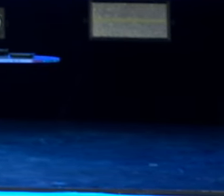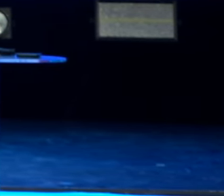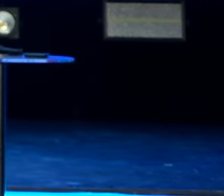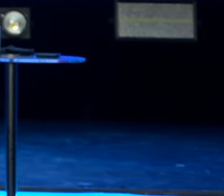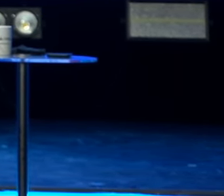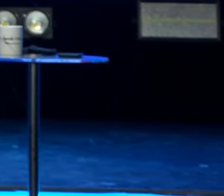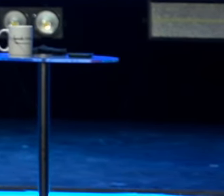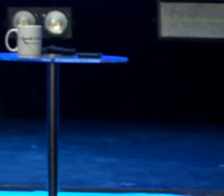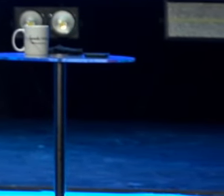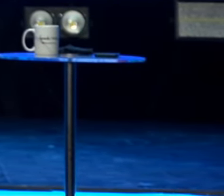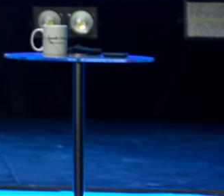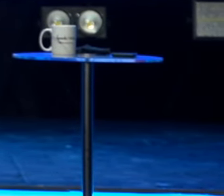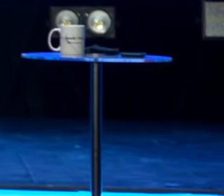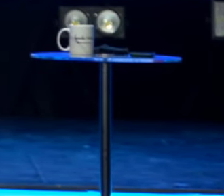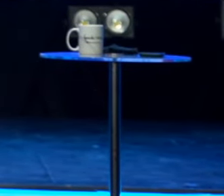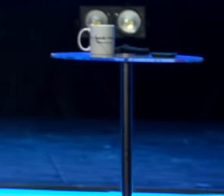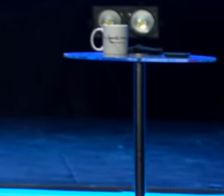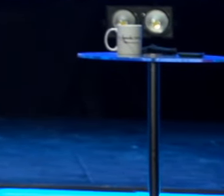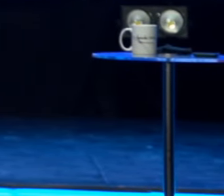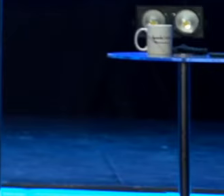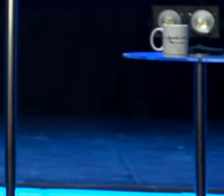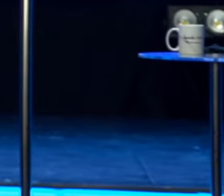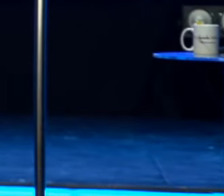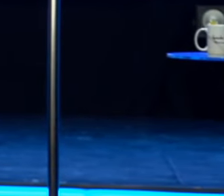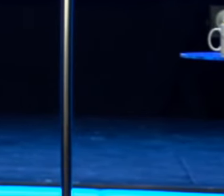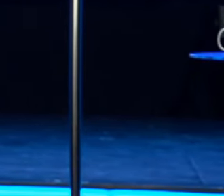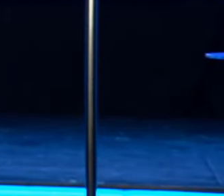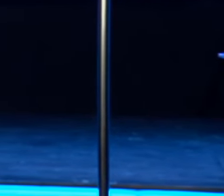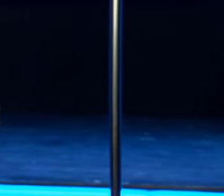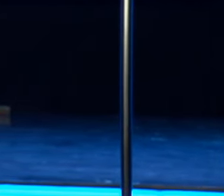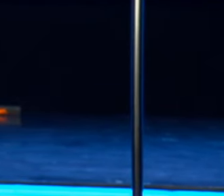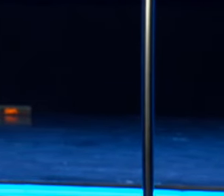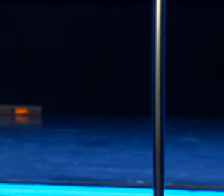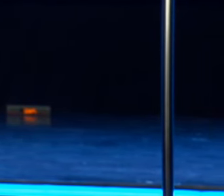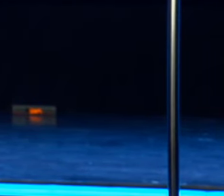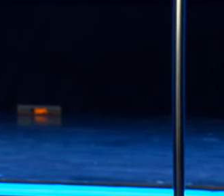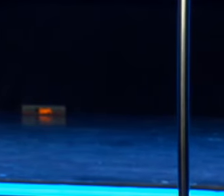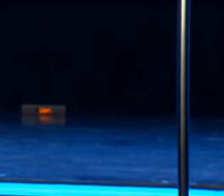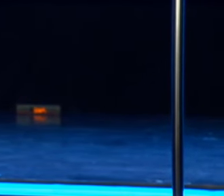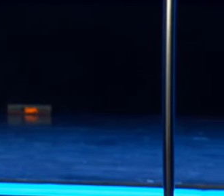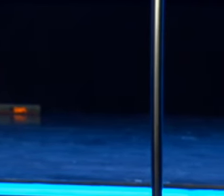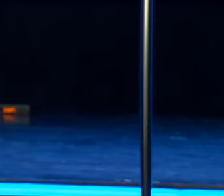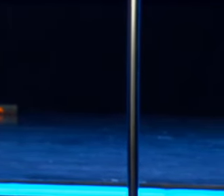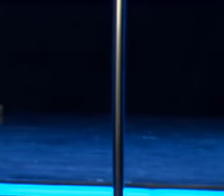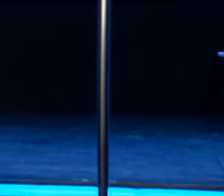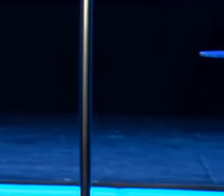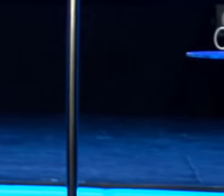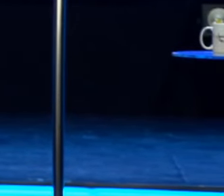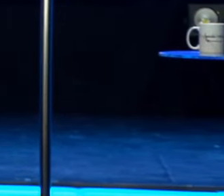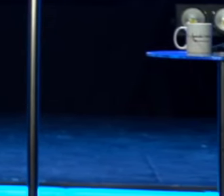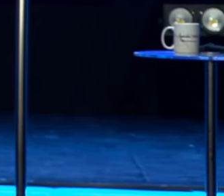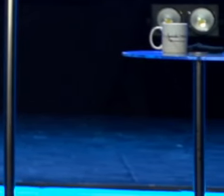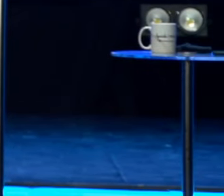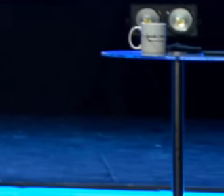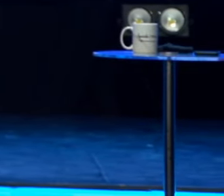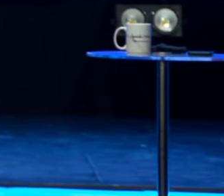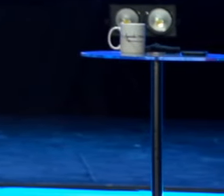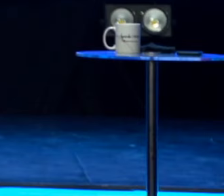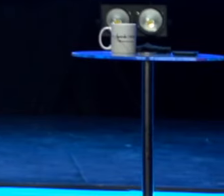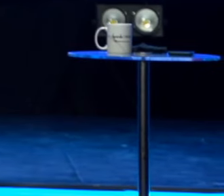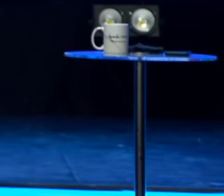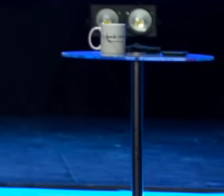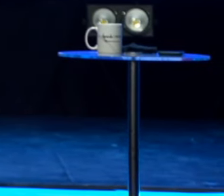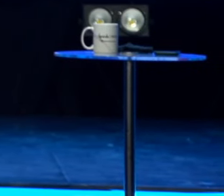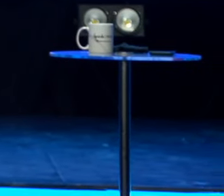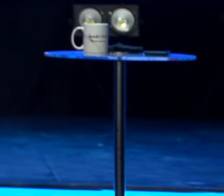sabia, né? Para mim era só você alugar e pá, pronto. Mas Petrópolis é aquela coisa, cidade imperial, né? Então tem uma coisa chamada zoneamento de